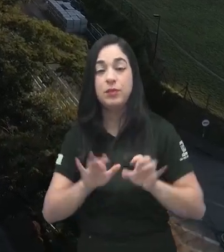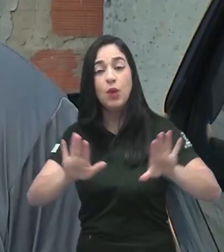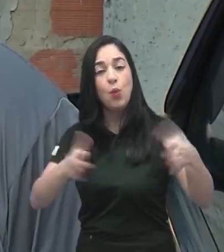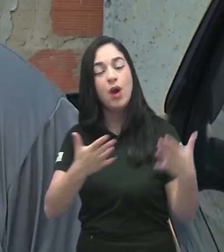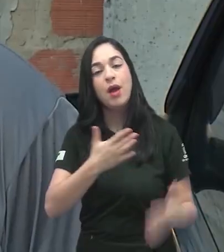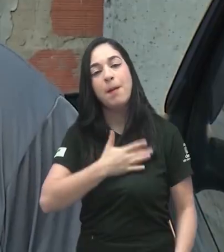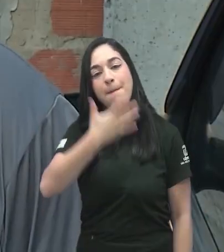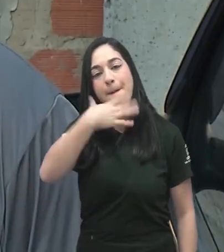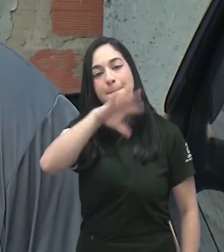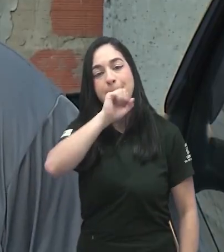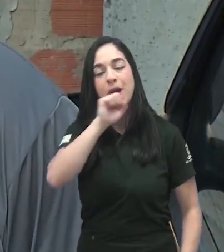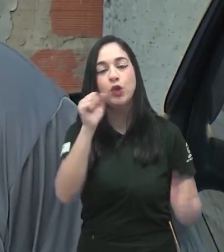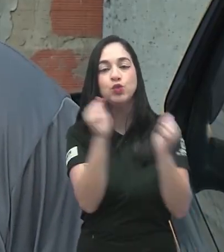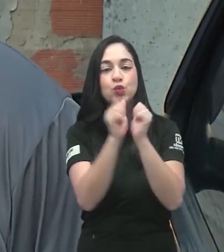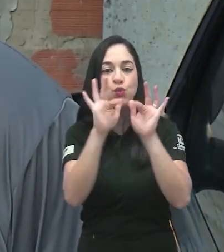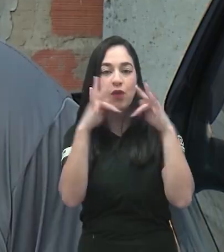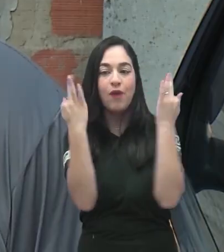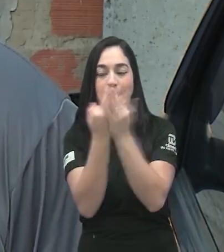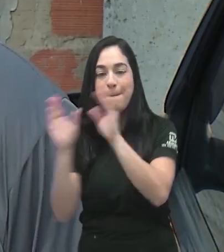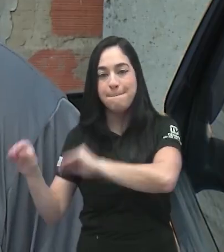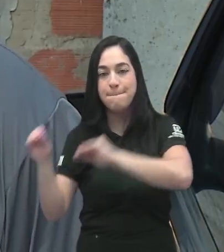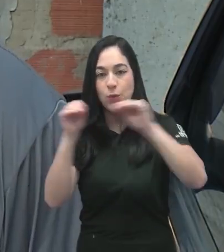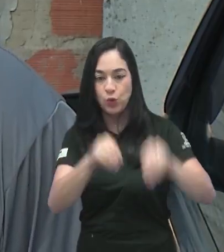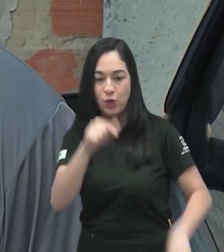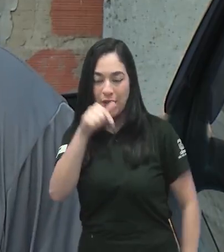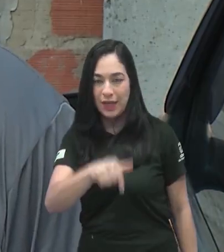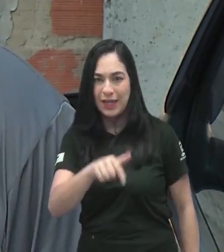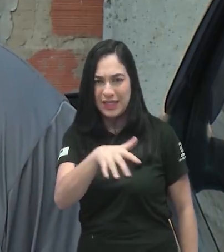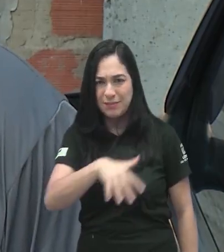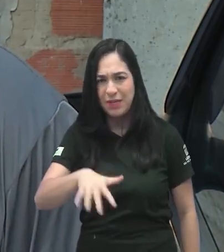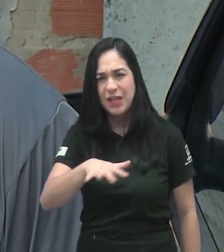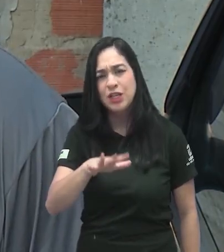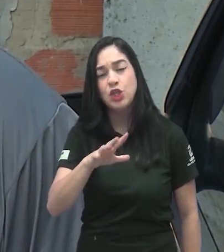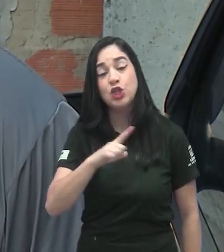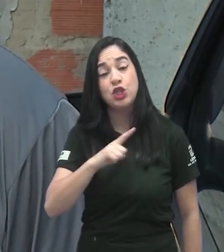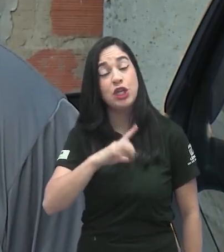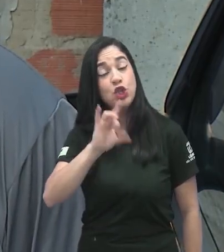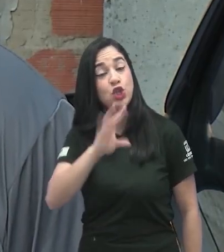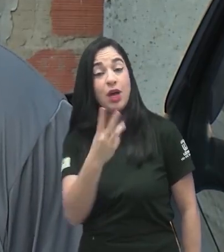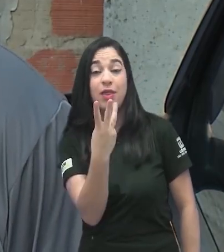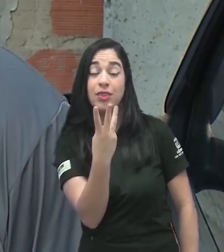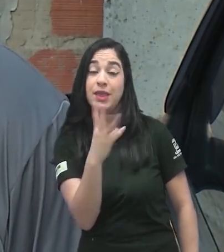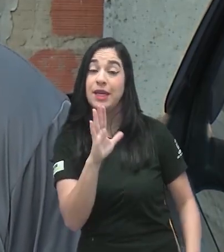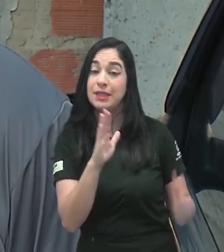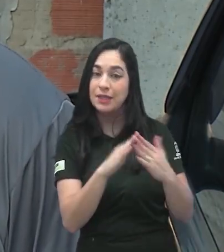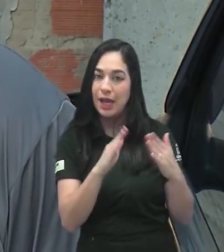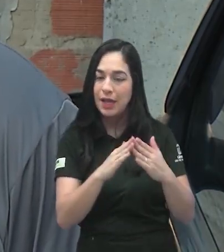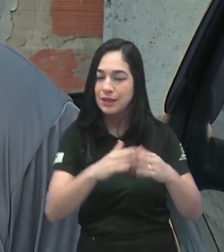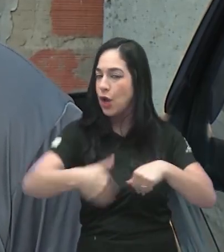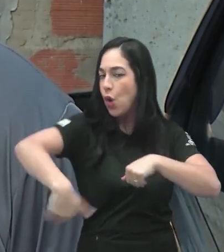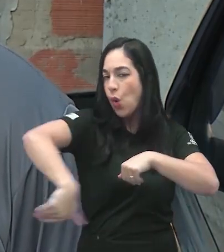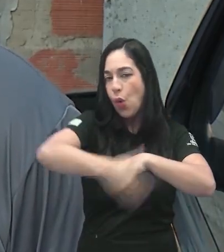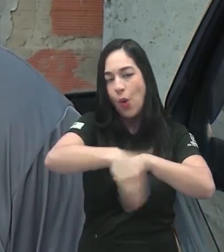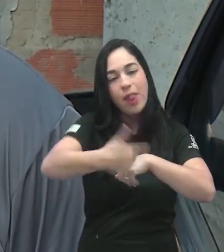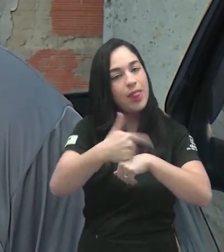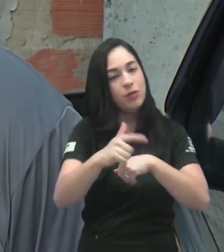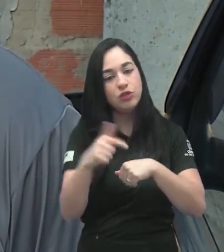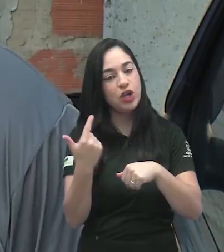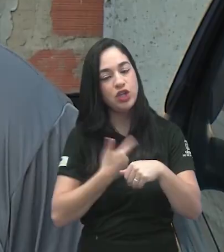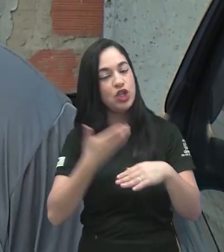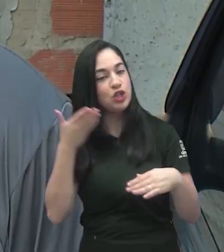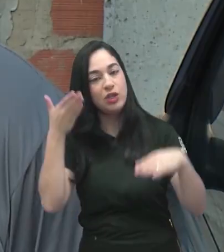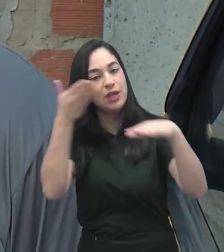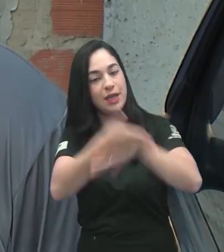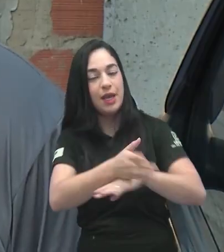bairro. Quando meu pai trouxe a gente para cá, aqui tinha 3 casas só, não tinha rua, o nosso acesso era